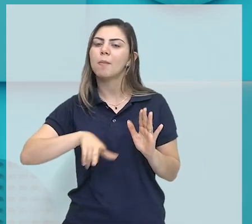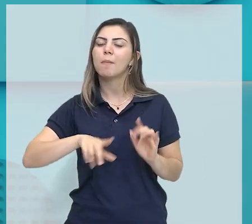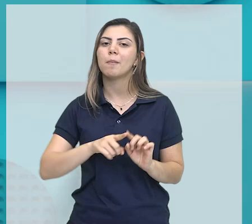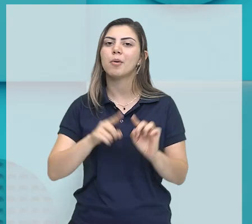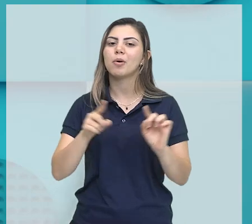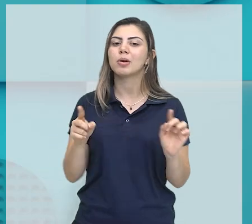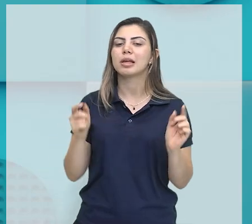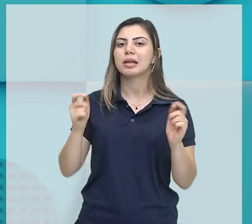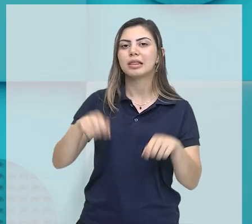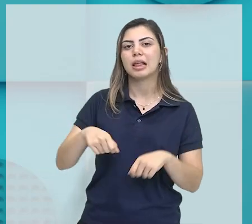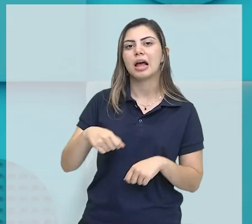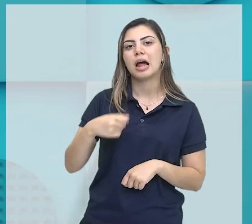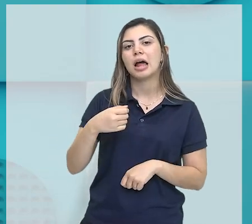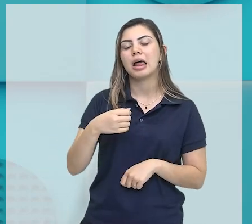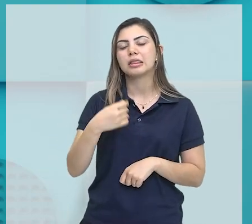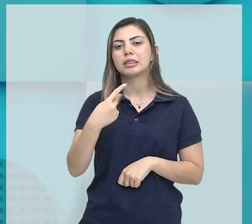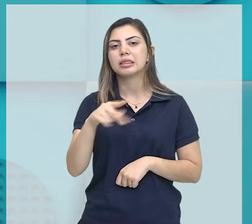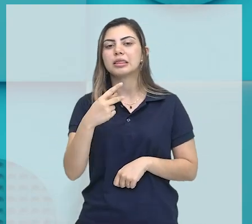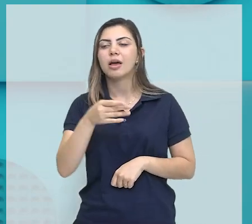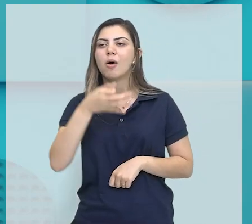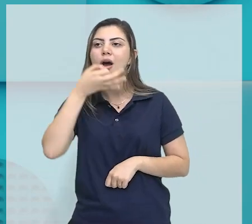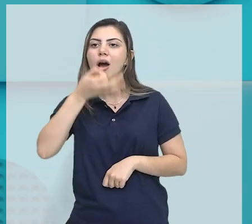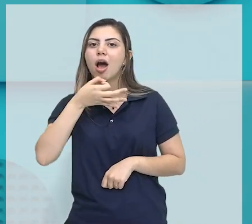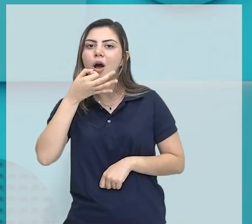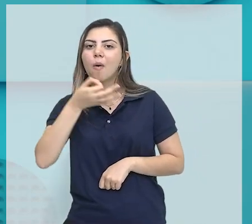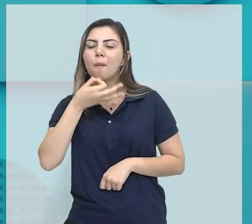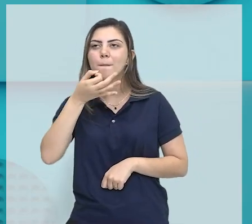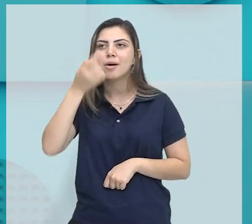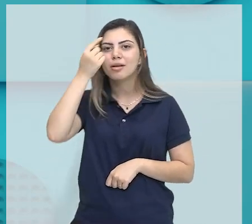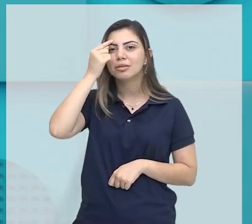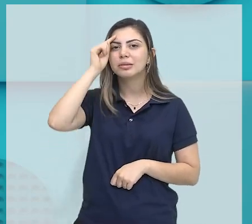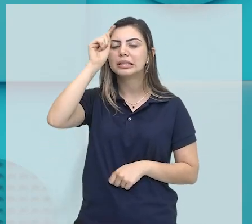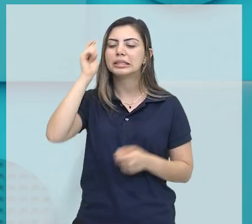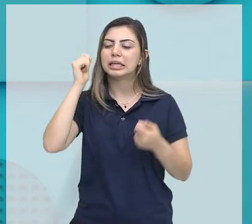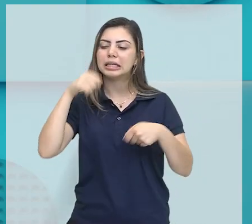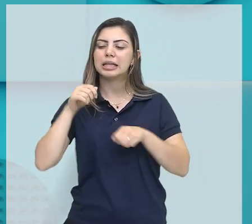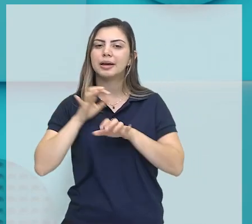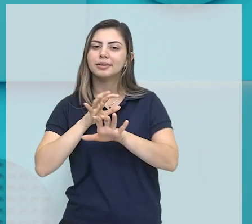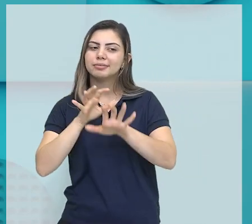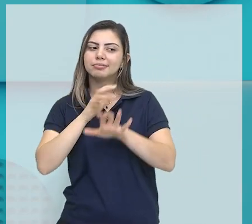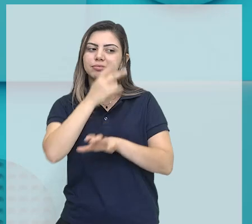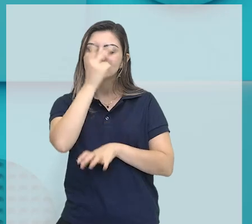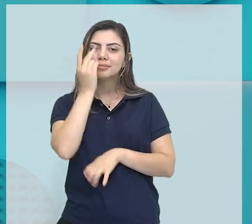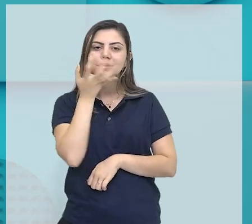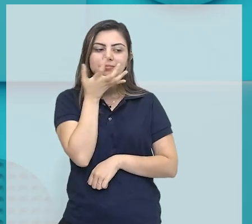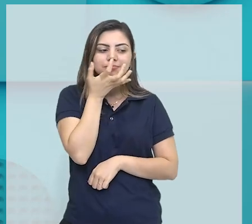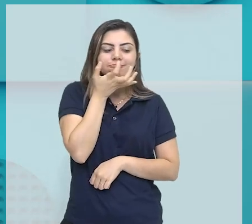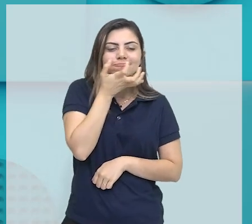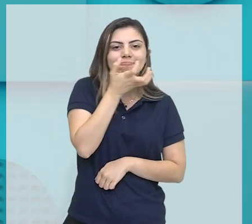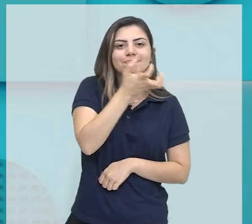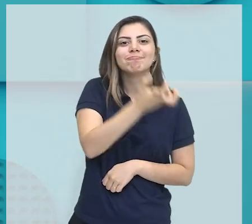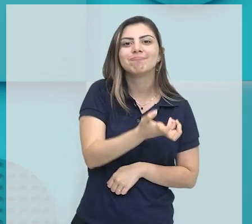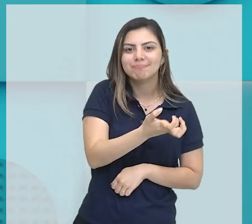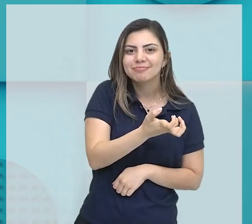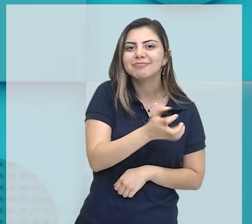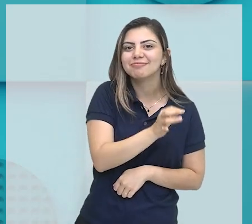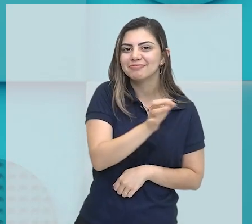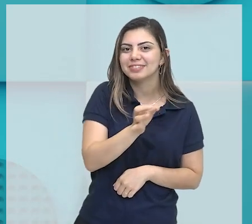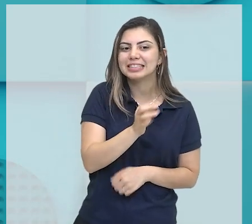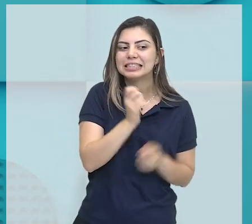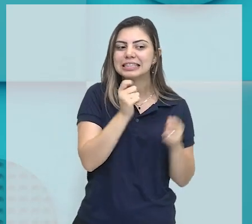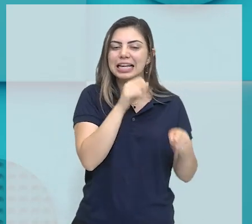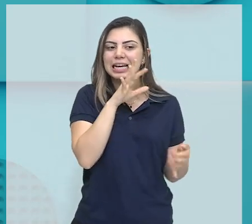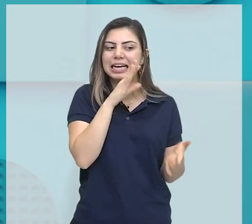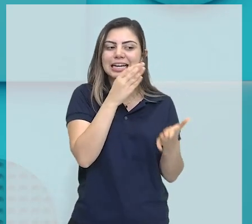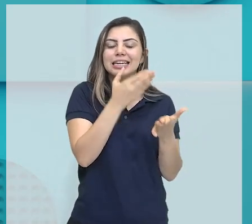nos seus argumentos, né, essas ideias convincentes, para chamar, né, a atenção do